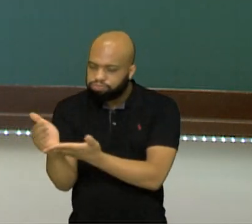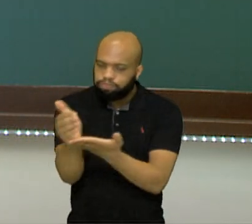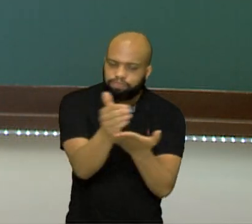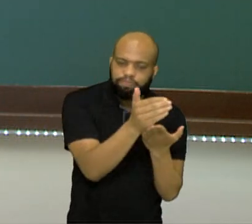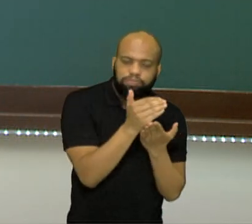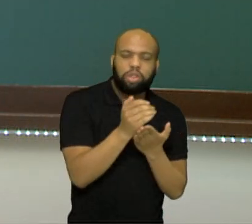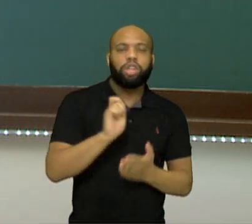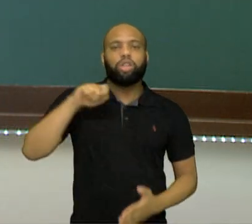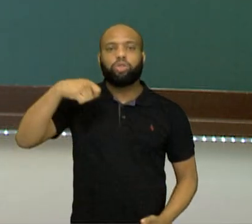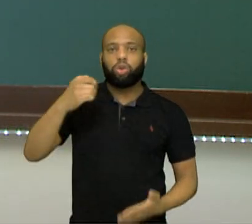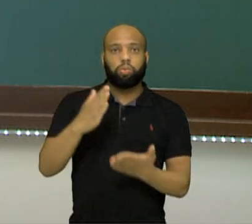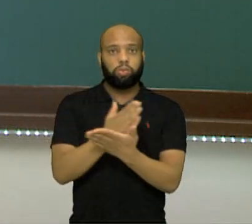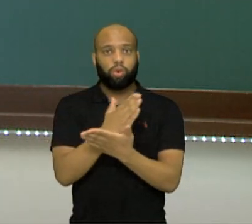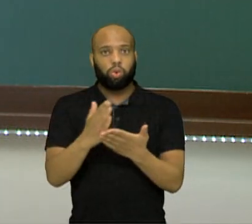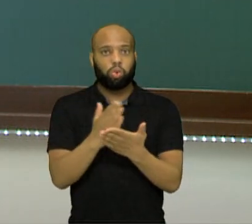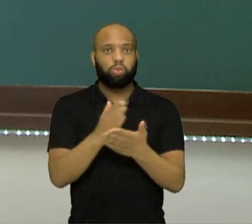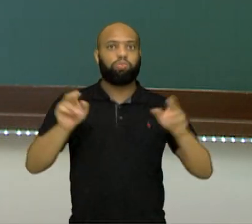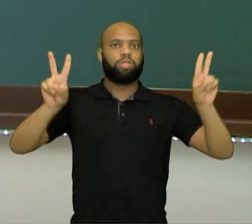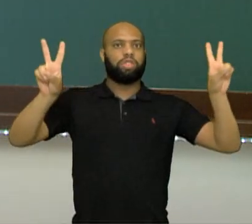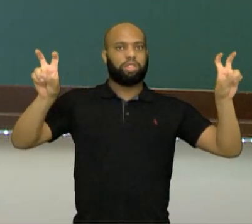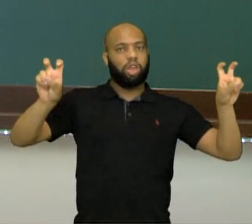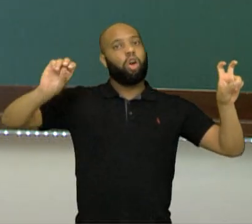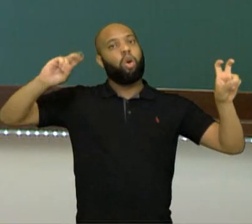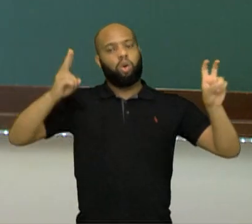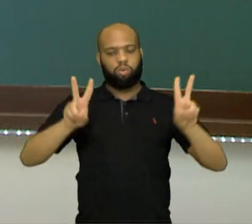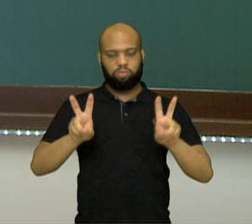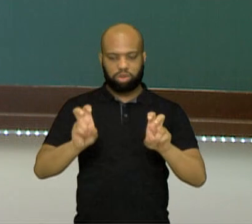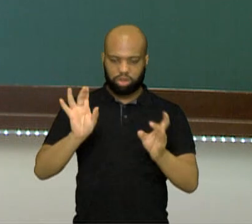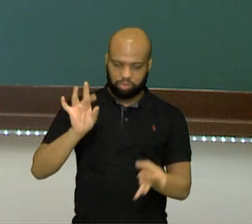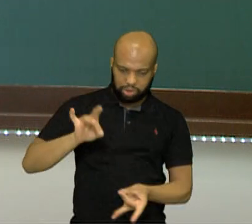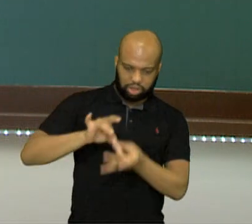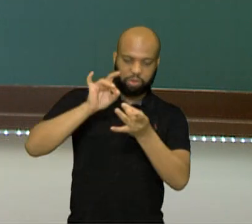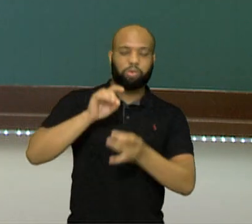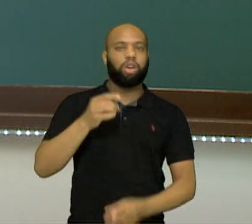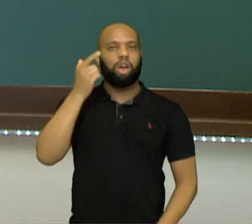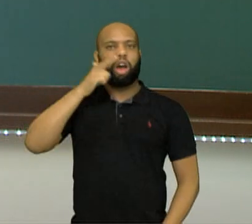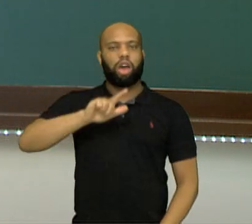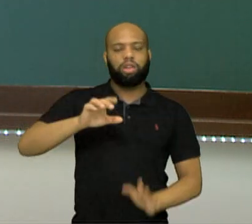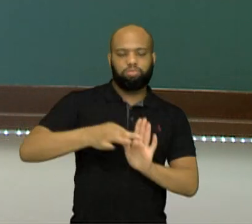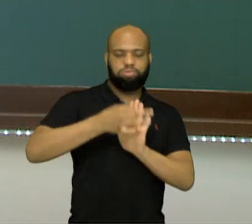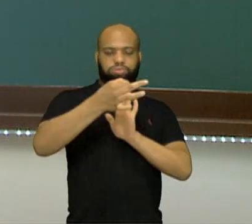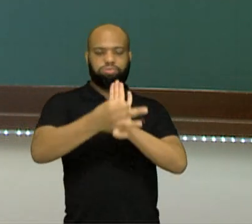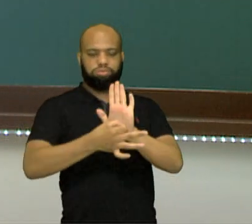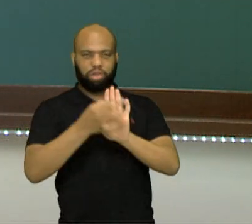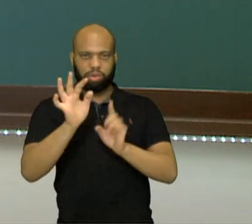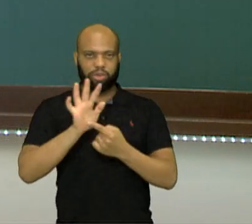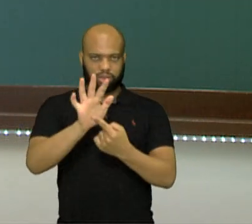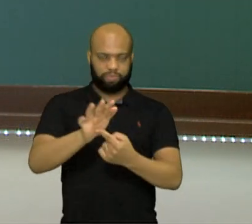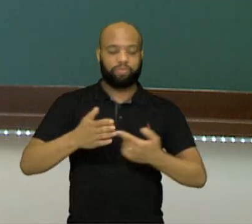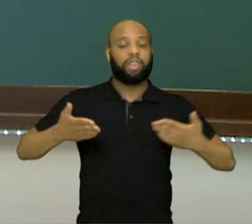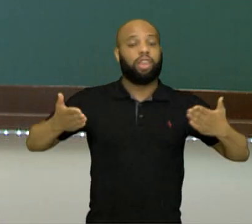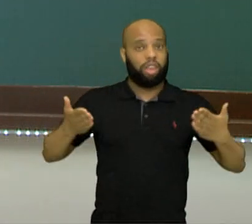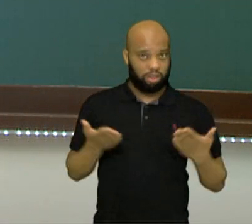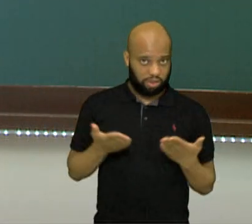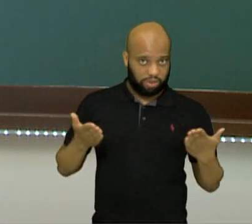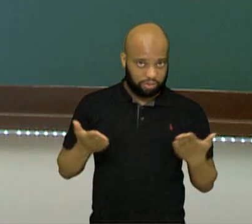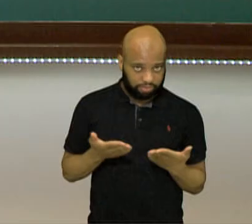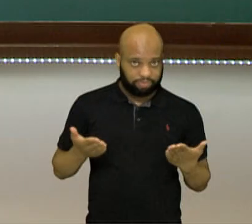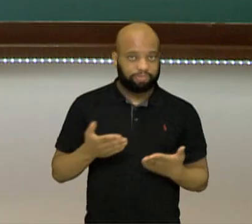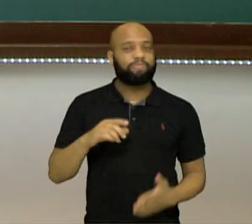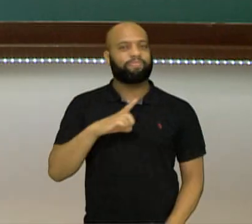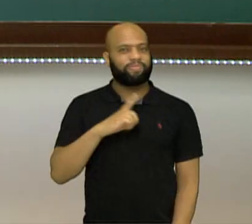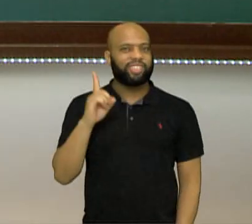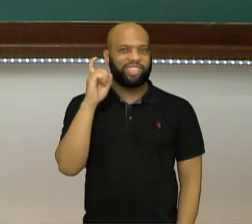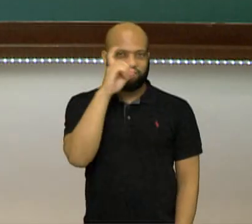assunto ou tema, aí você vai estar pronto para você emitir a sua opinião. E hoje em dia,